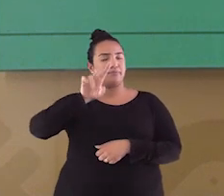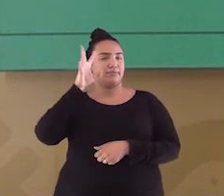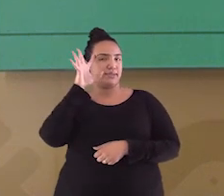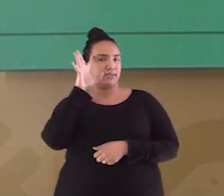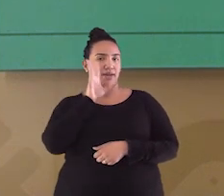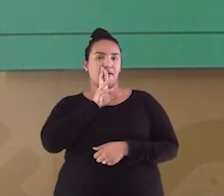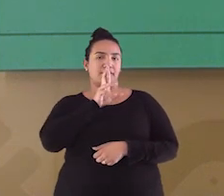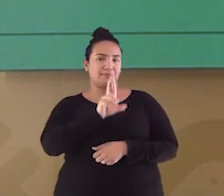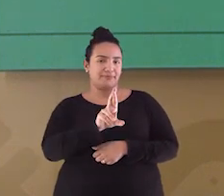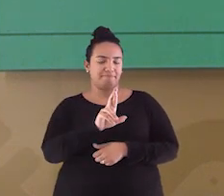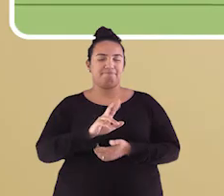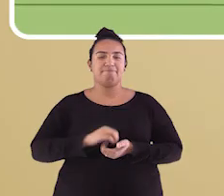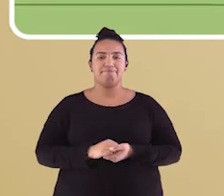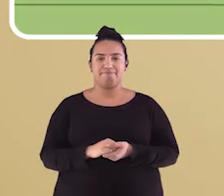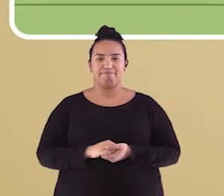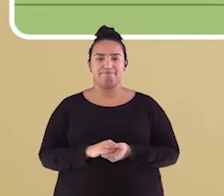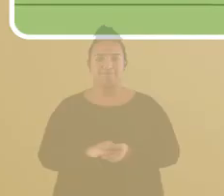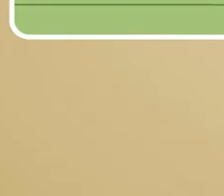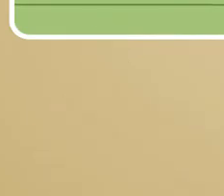você pensar na resposta.